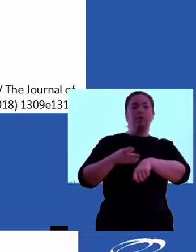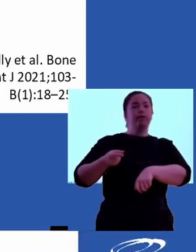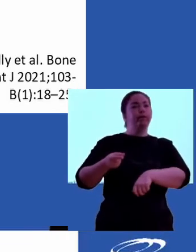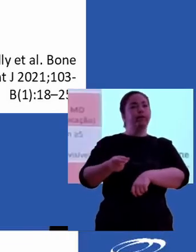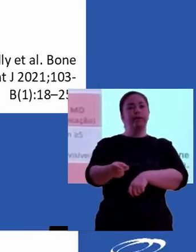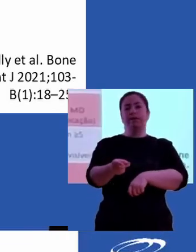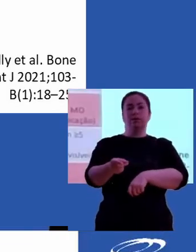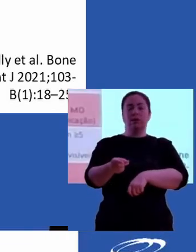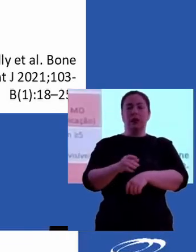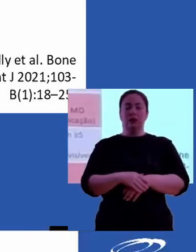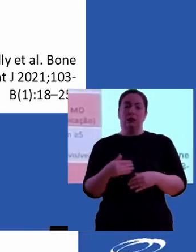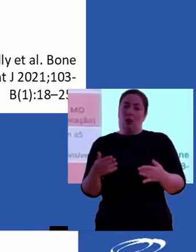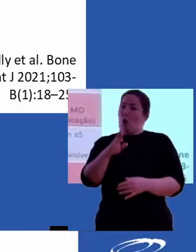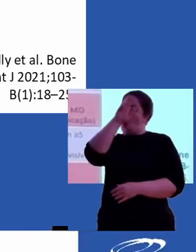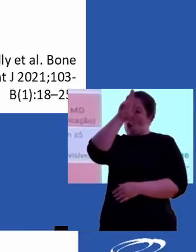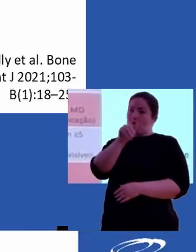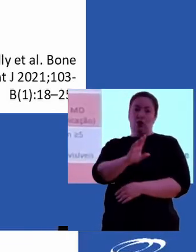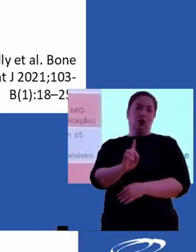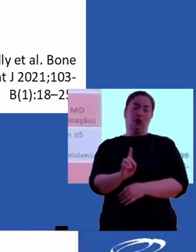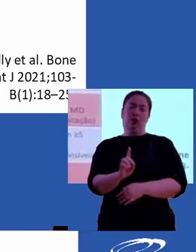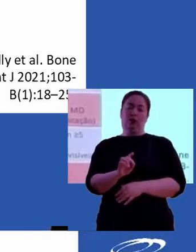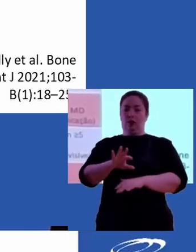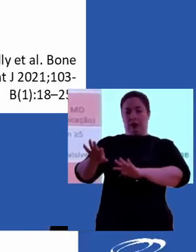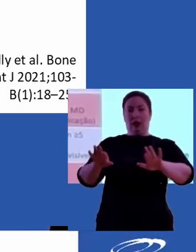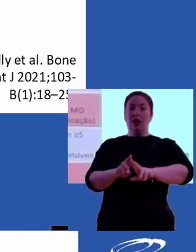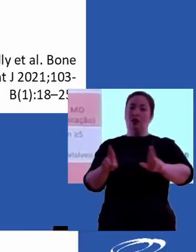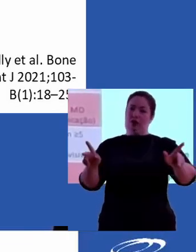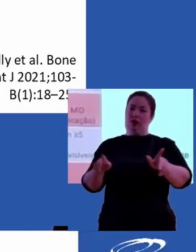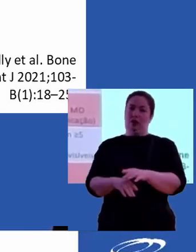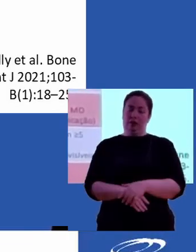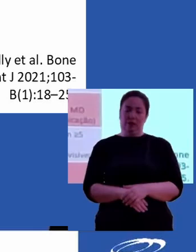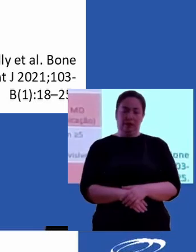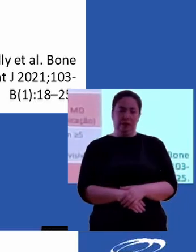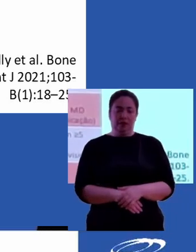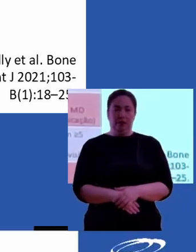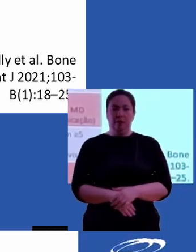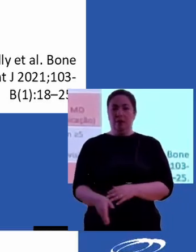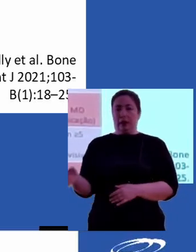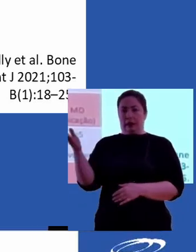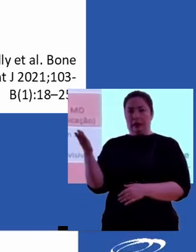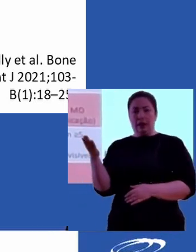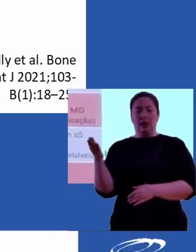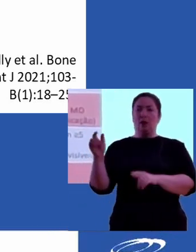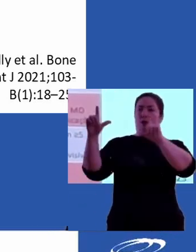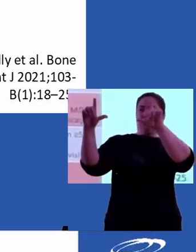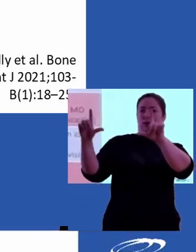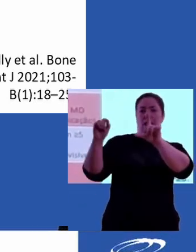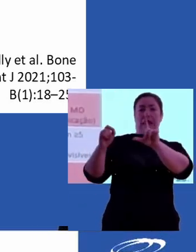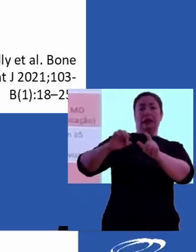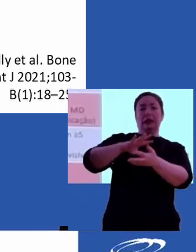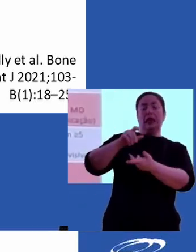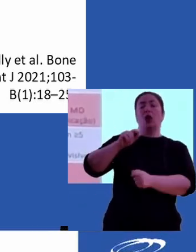Então, não vamos confundir um critério com o outro. Essa é a tabela traduzida do consenso da Sociedade Europeia de